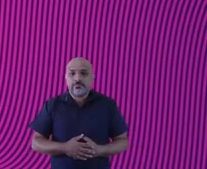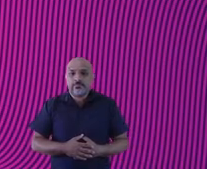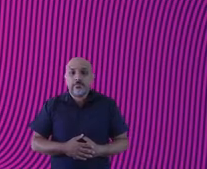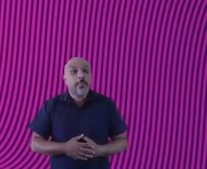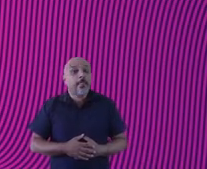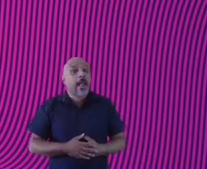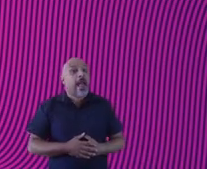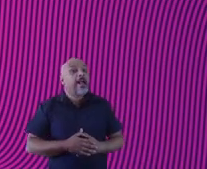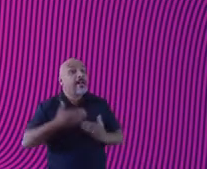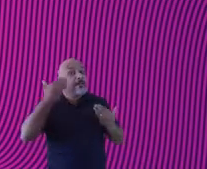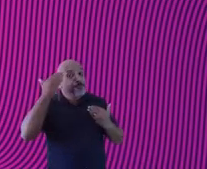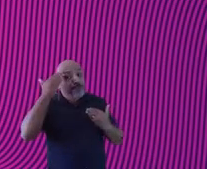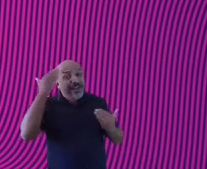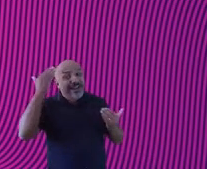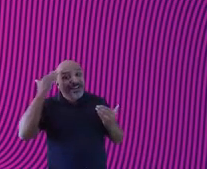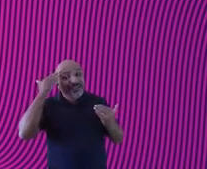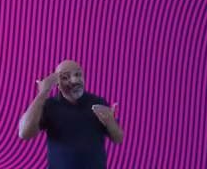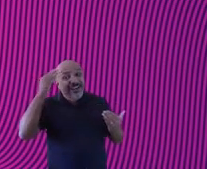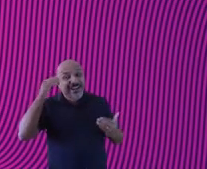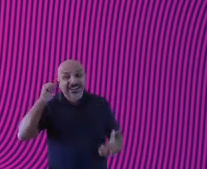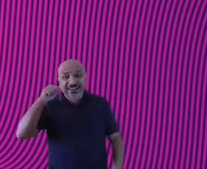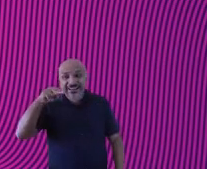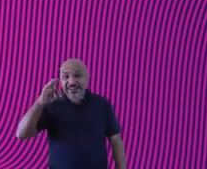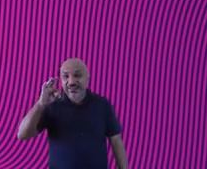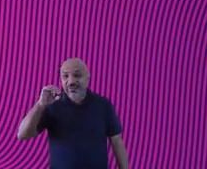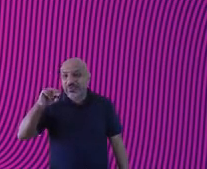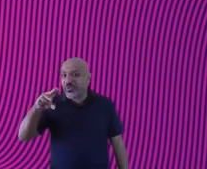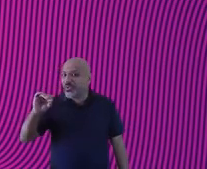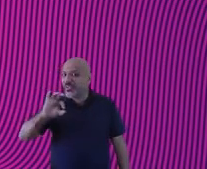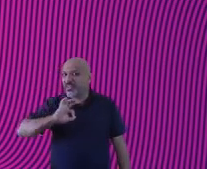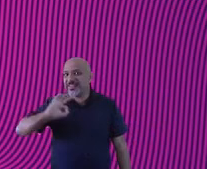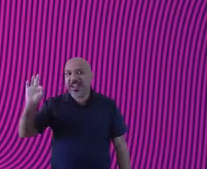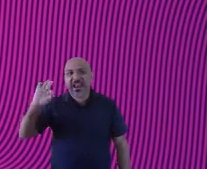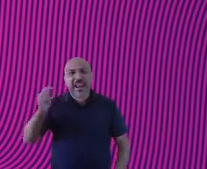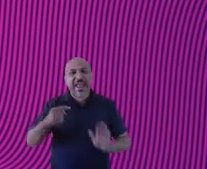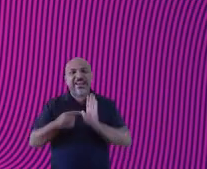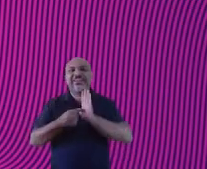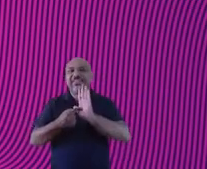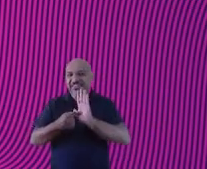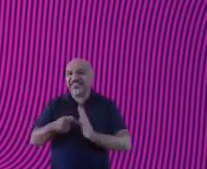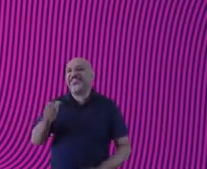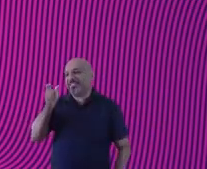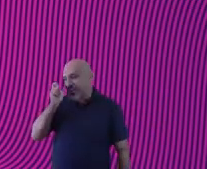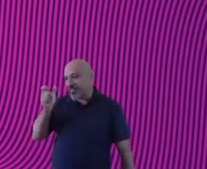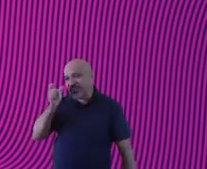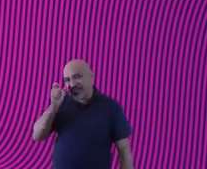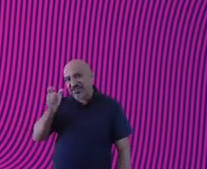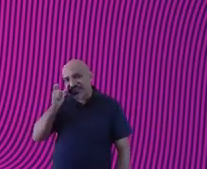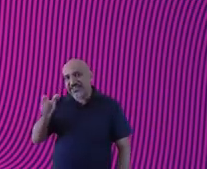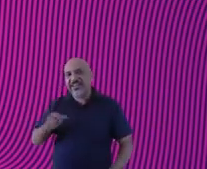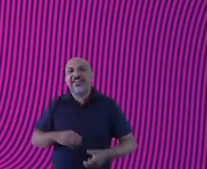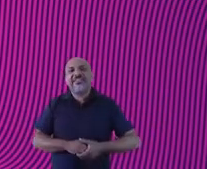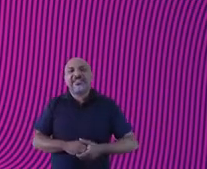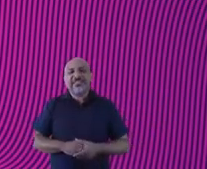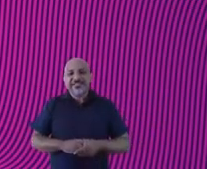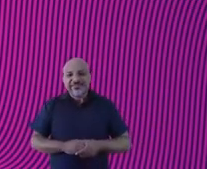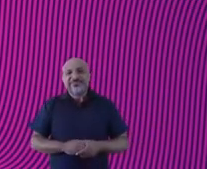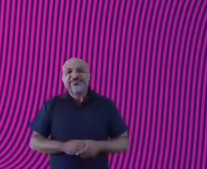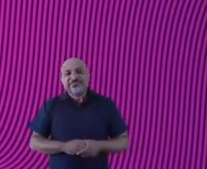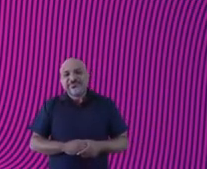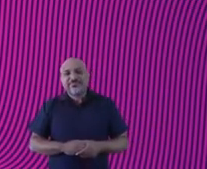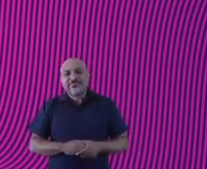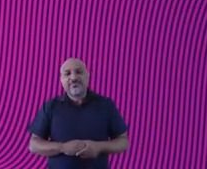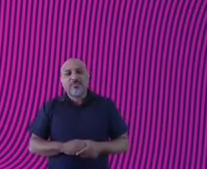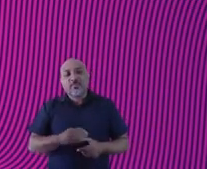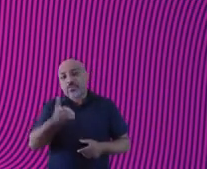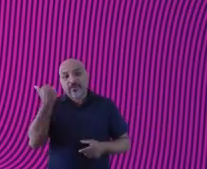Obrigado aí, Antônio, pela excelente apresentação do caso. Interessante. Carol. Vamos convidar, então, o